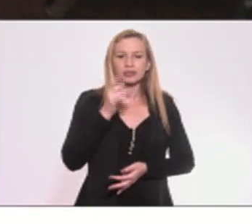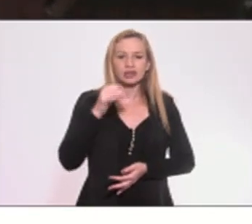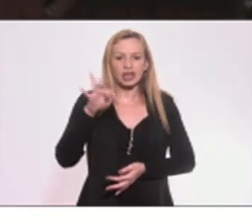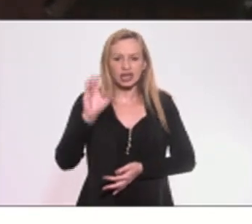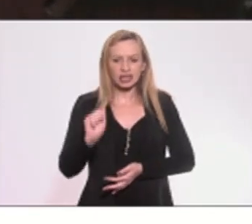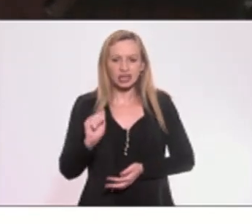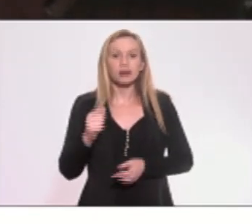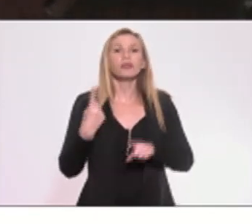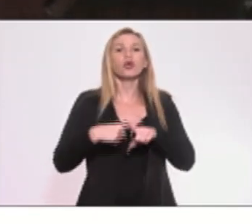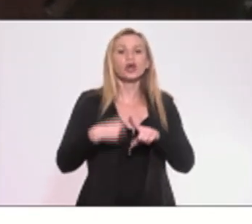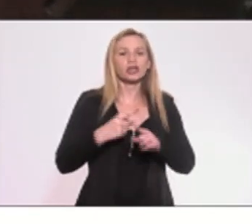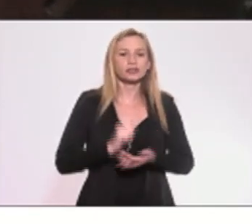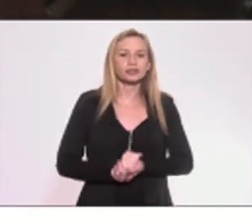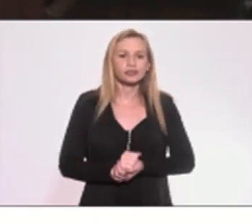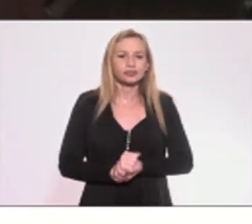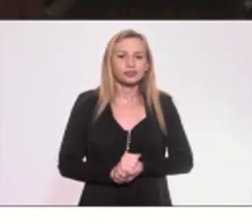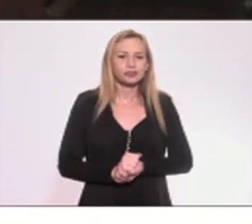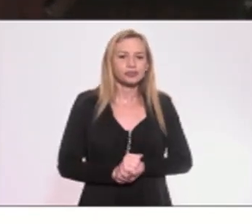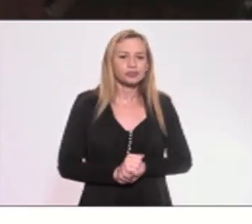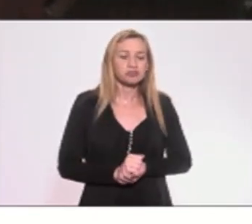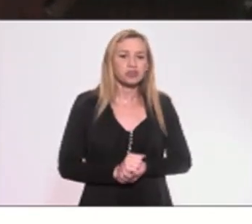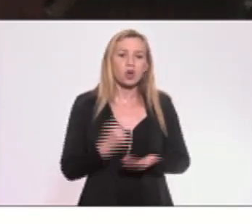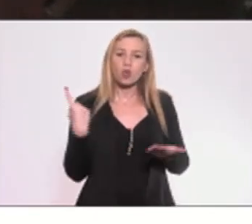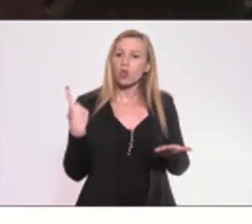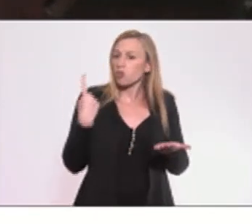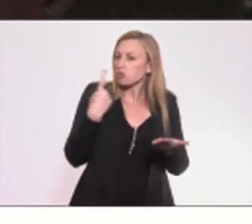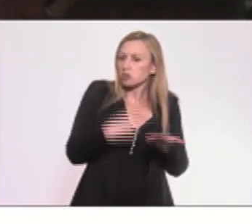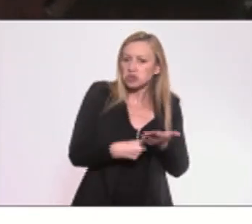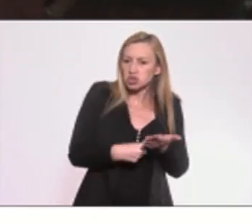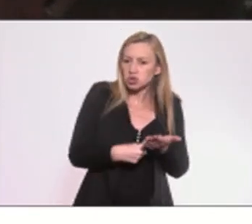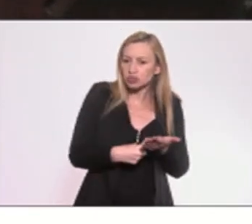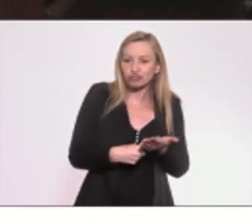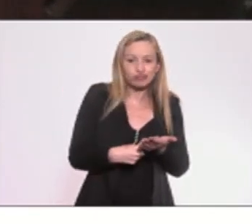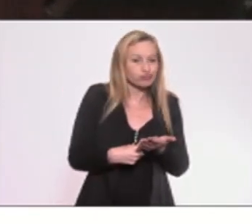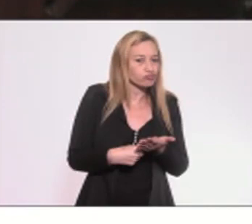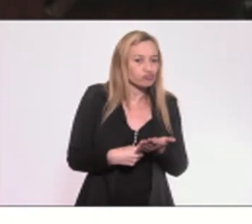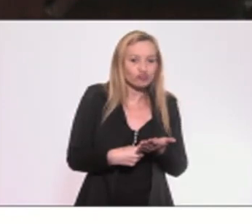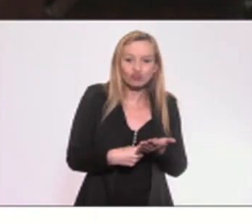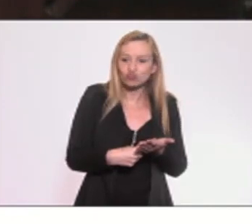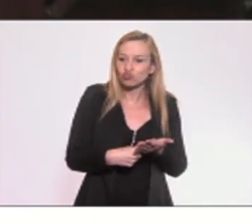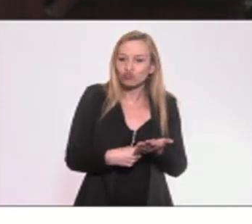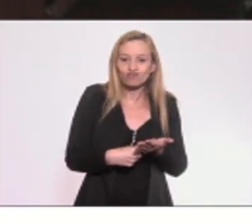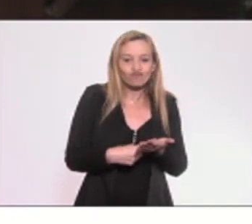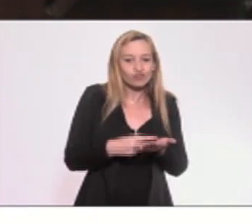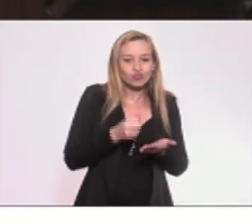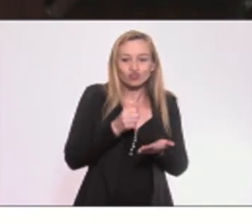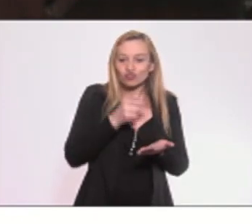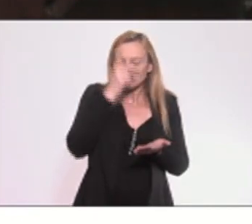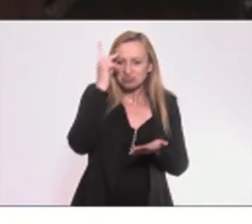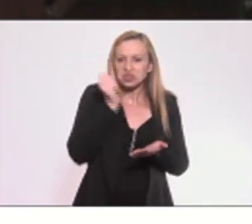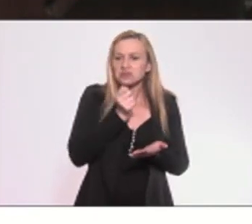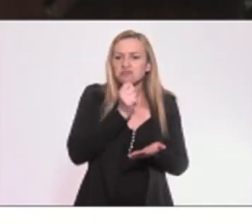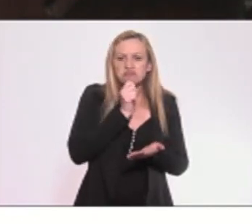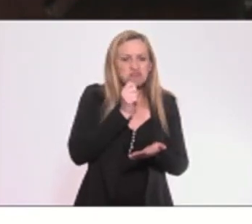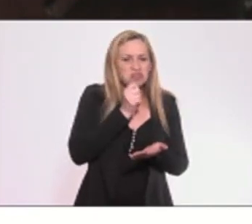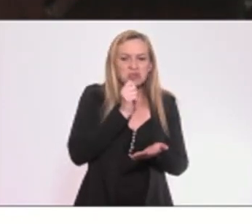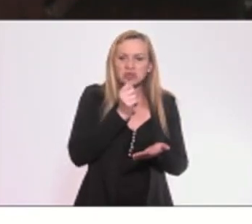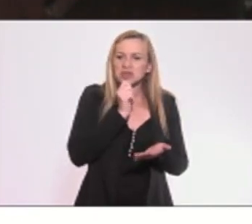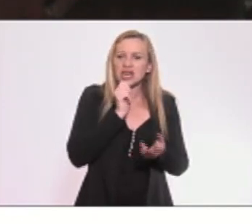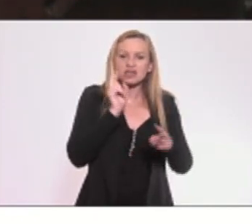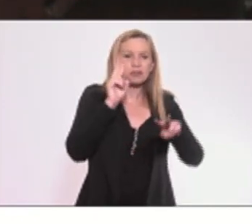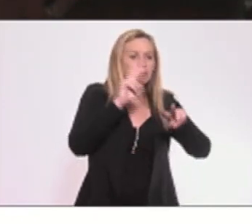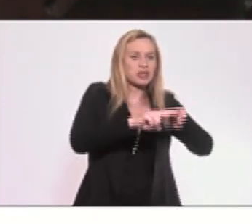quê? Eu não tenho compromisso algum com nenhum deputado que se encontra preso.